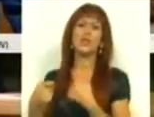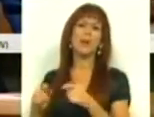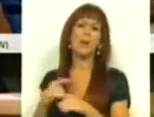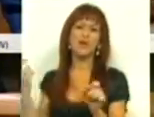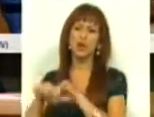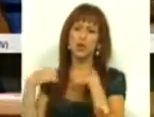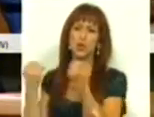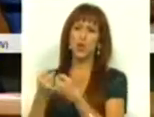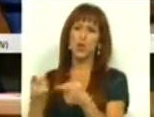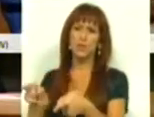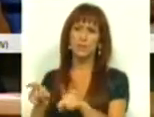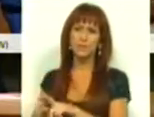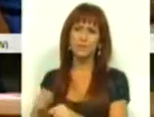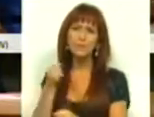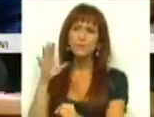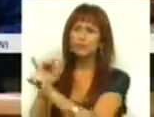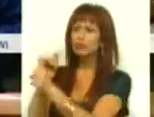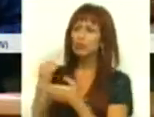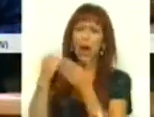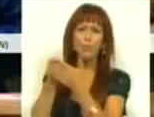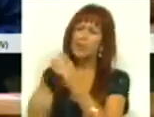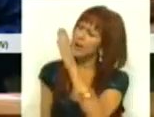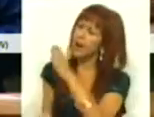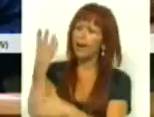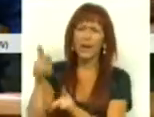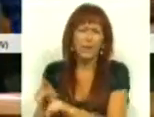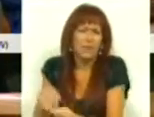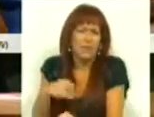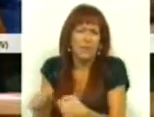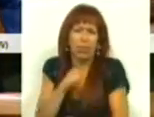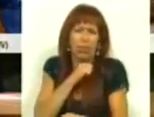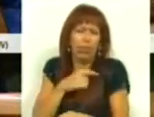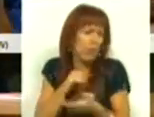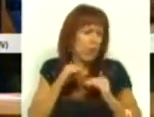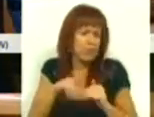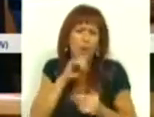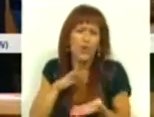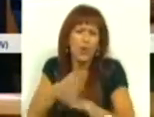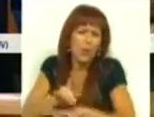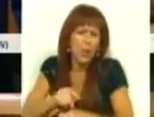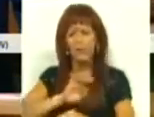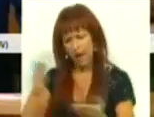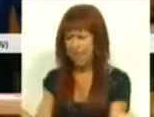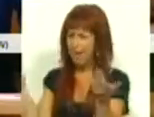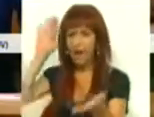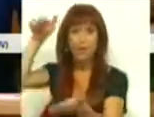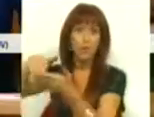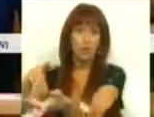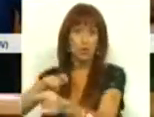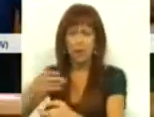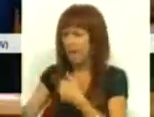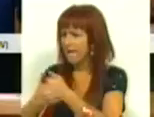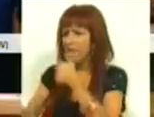despesas sociais, em que múltiplos apoios foram criados sem grandes preocupações de sustentabilidade, potenciando as consequências